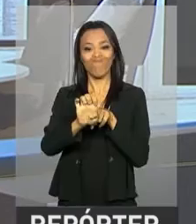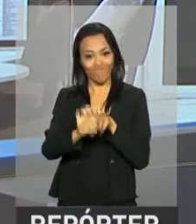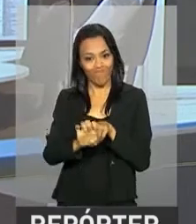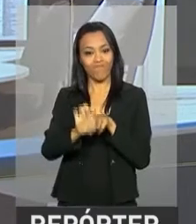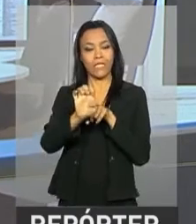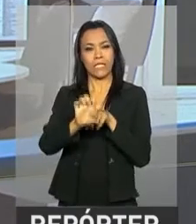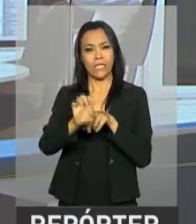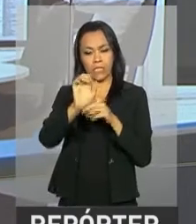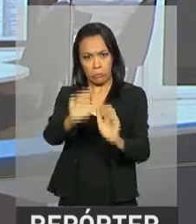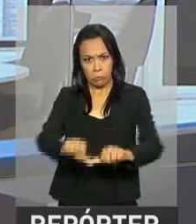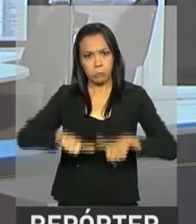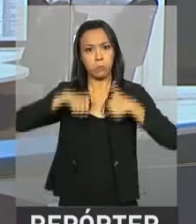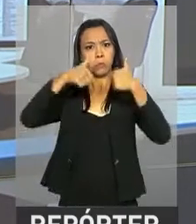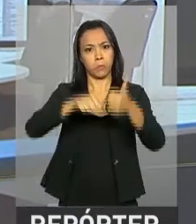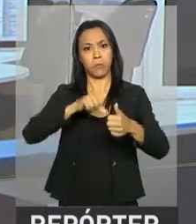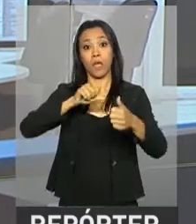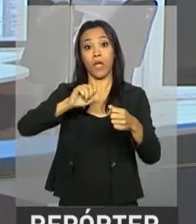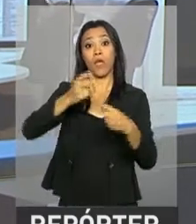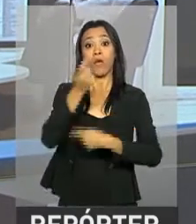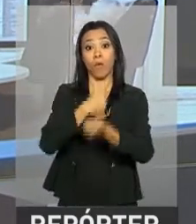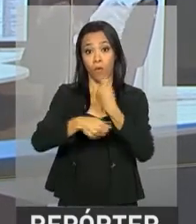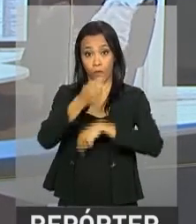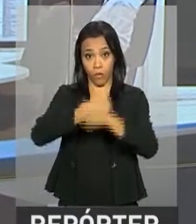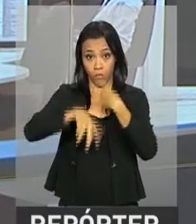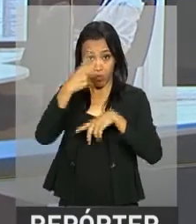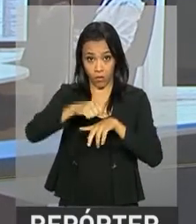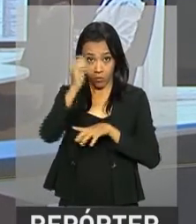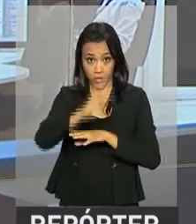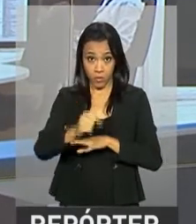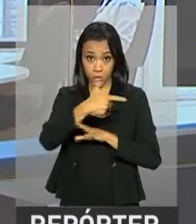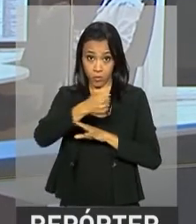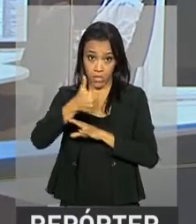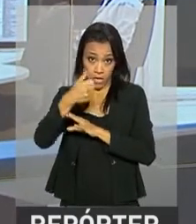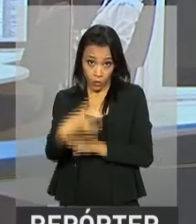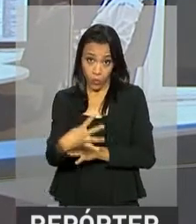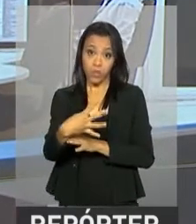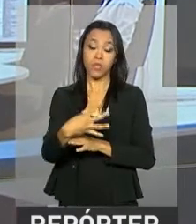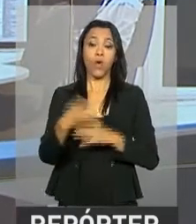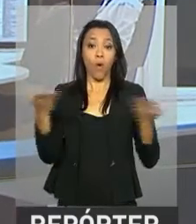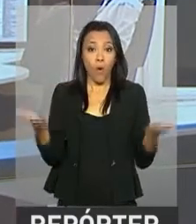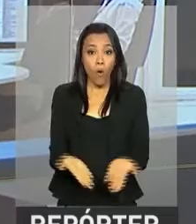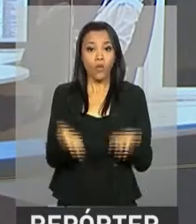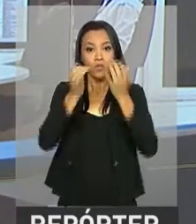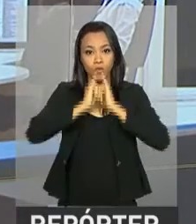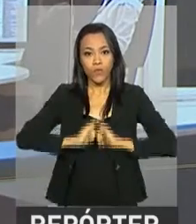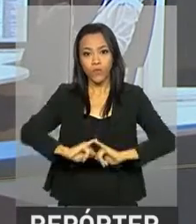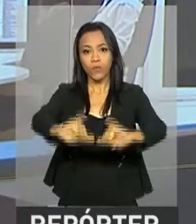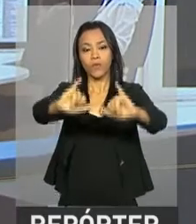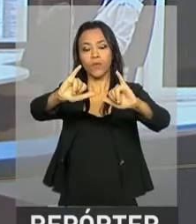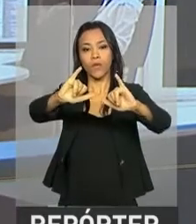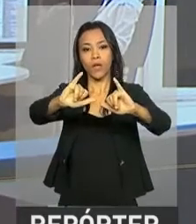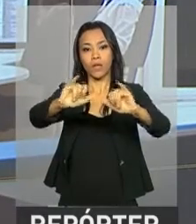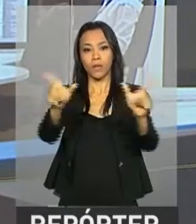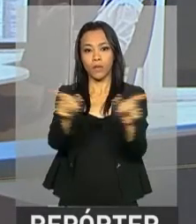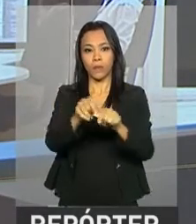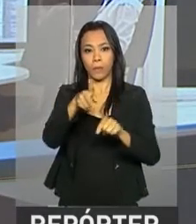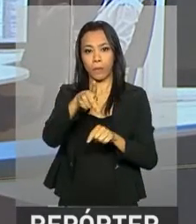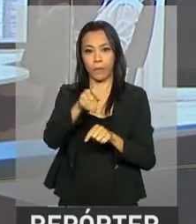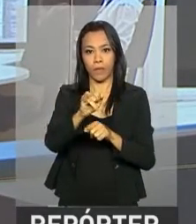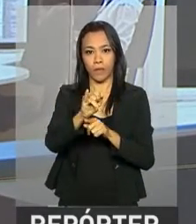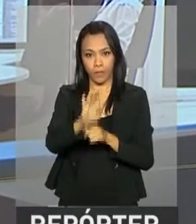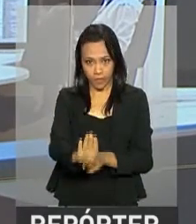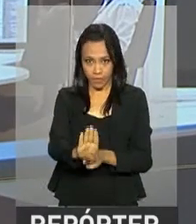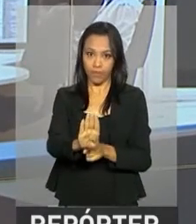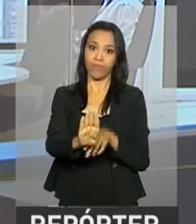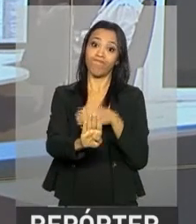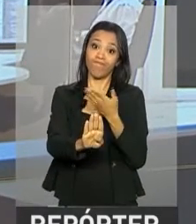da economia brasileira em 2014. De acordo com dados divulgados hoje, o PIB, que é o Produto